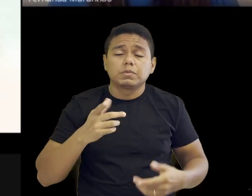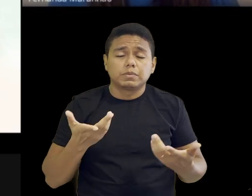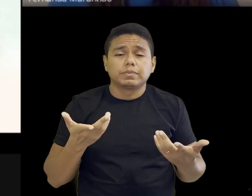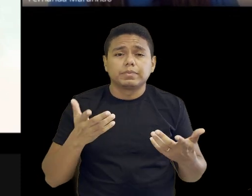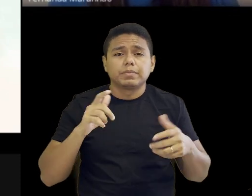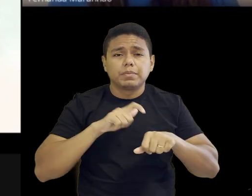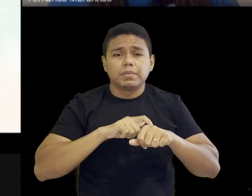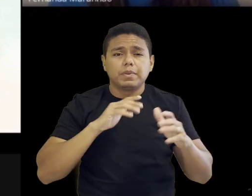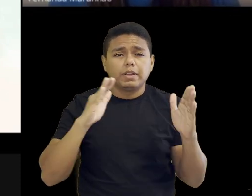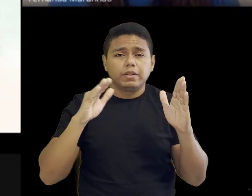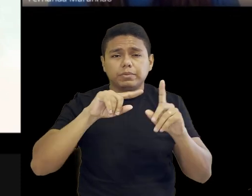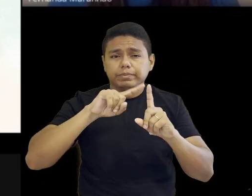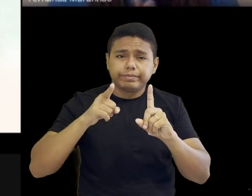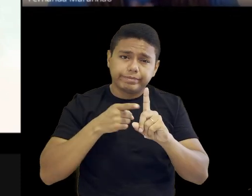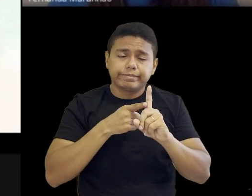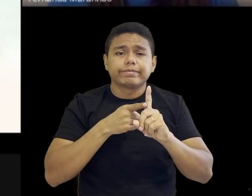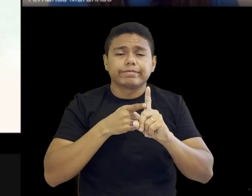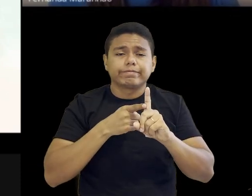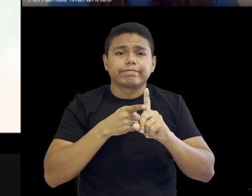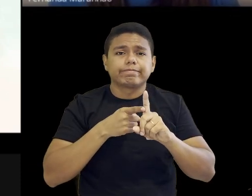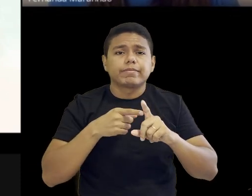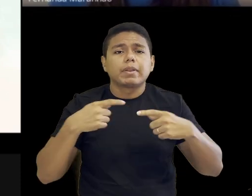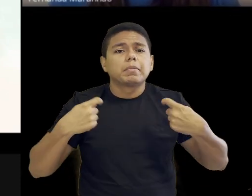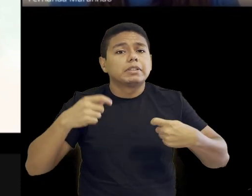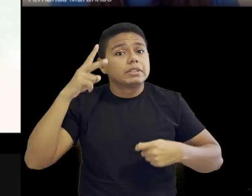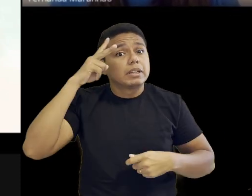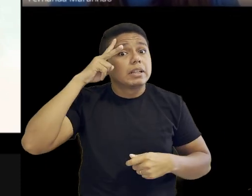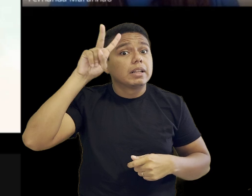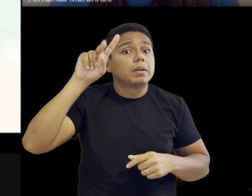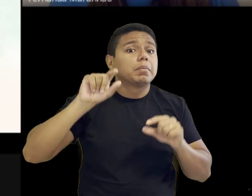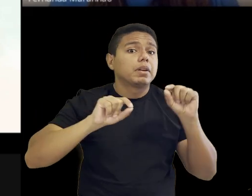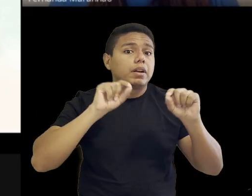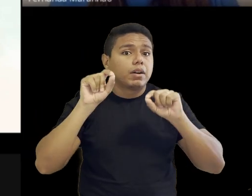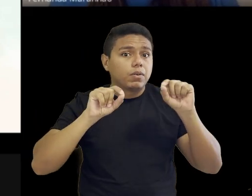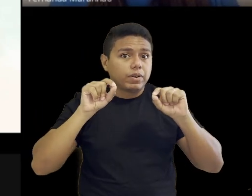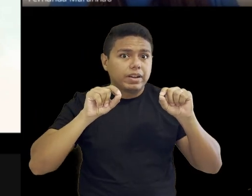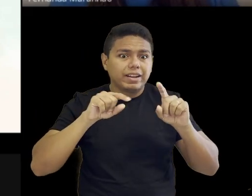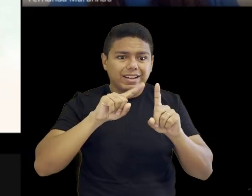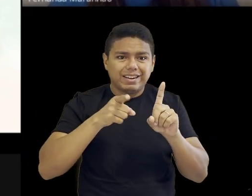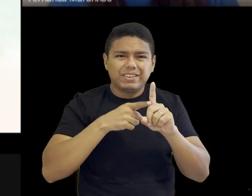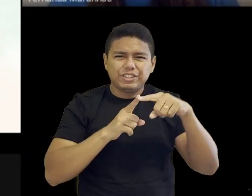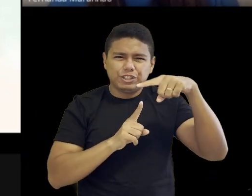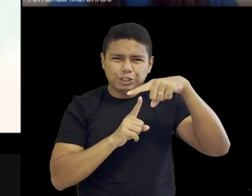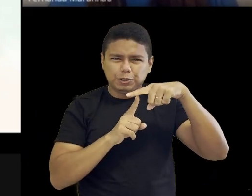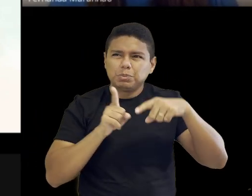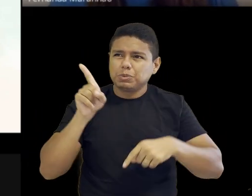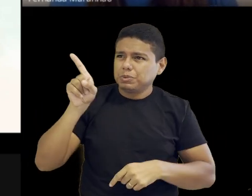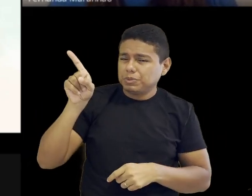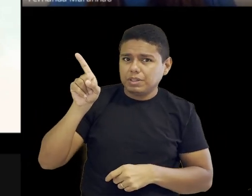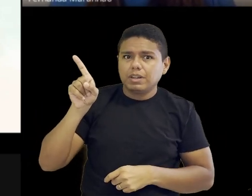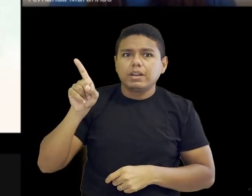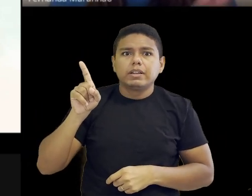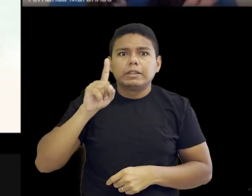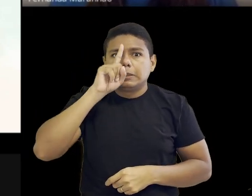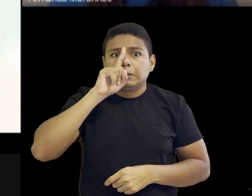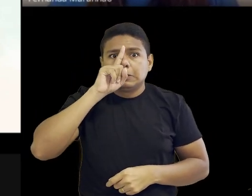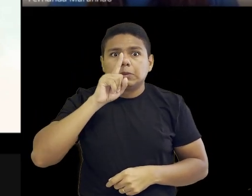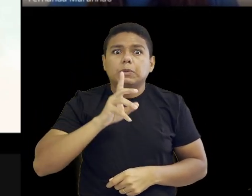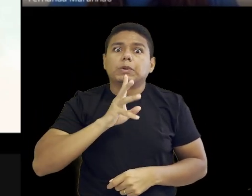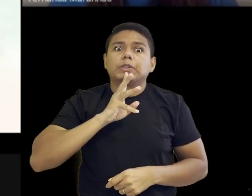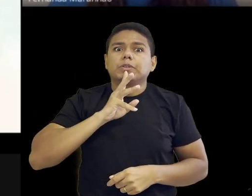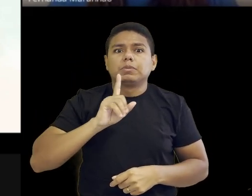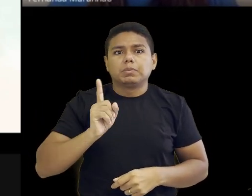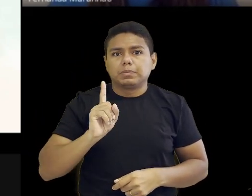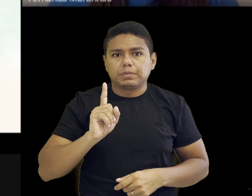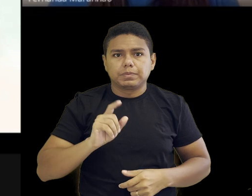para a gestação ectópica, mas mesmo sem esses fatores de risco, é preciso lembrar, 1/3 dos pacientes que têm gravidez ectópica não vão ter fatores